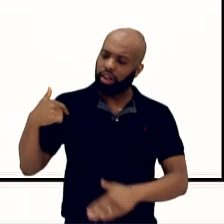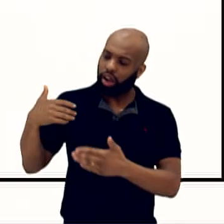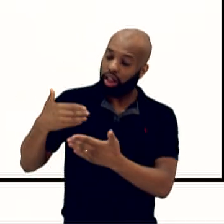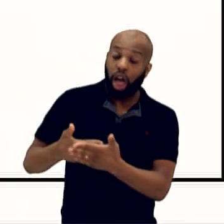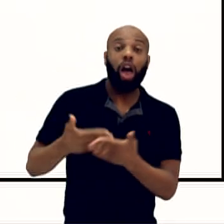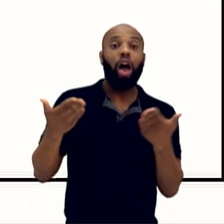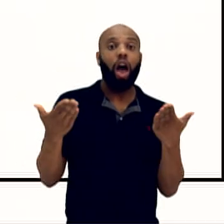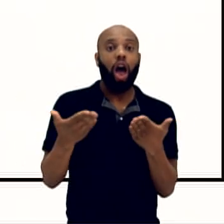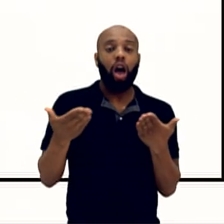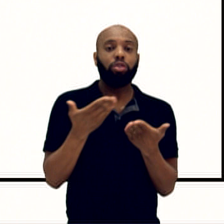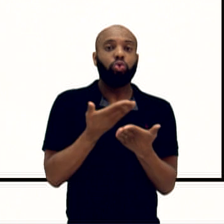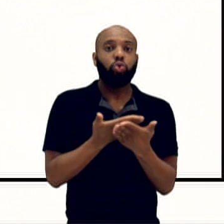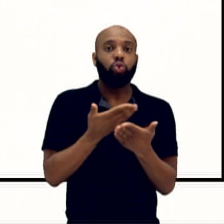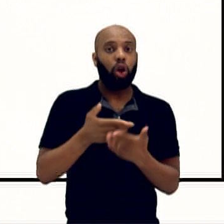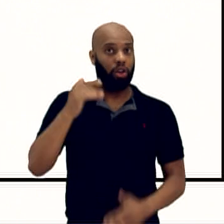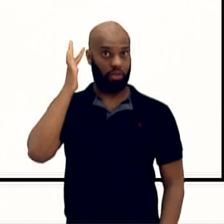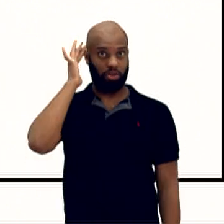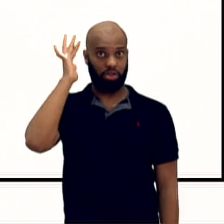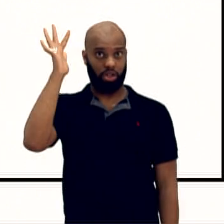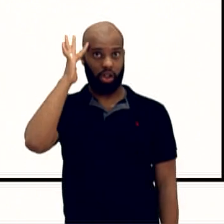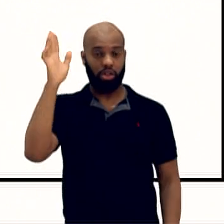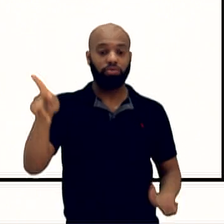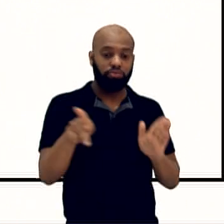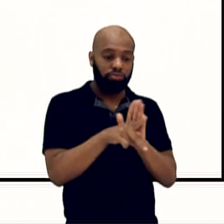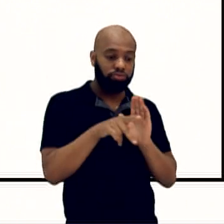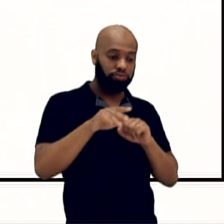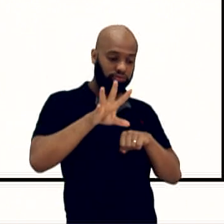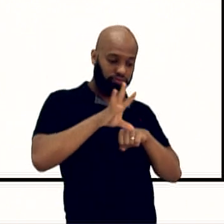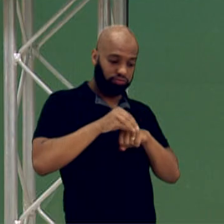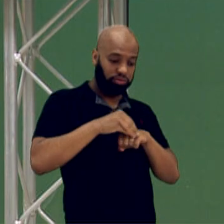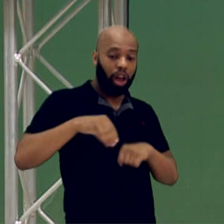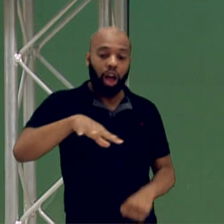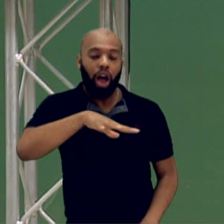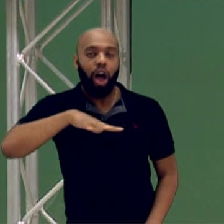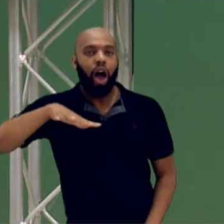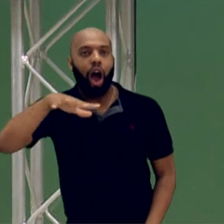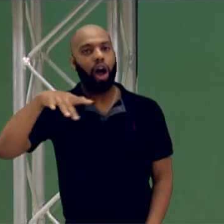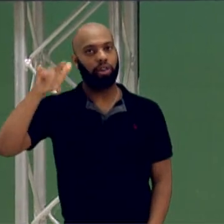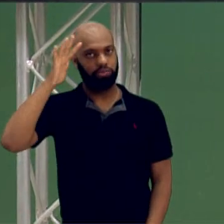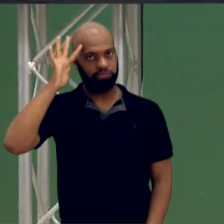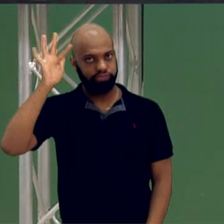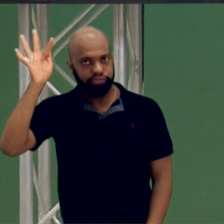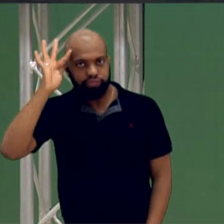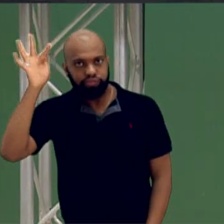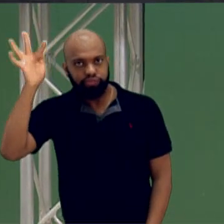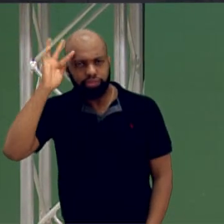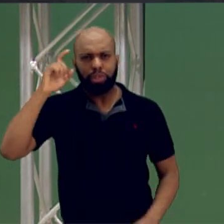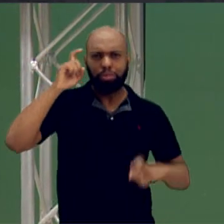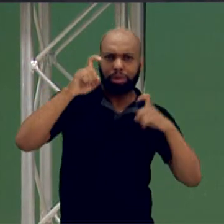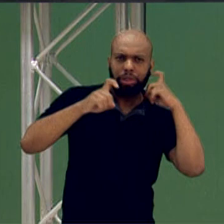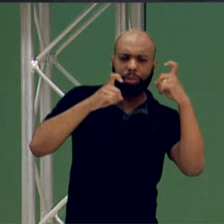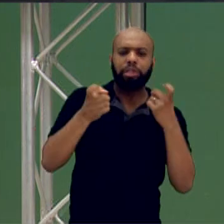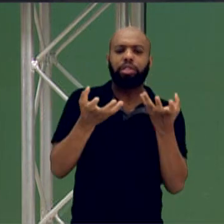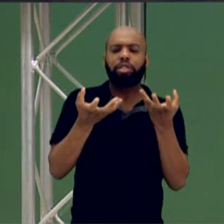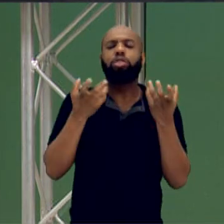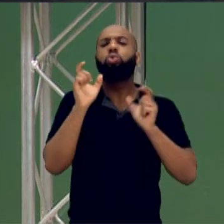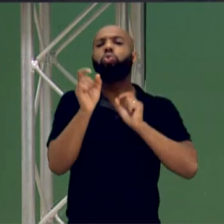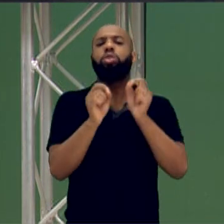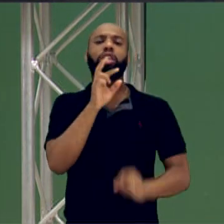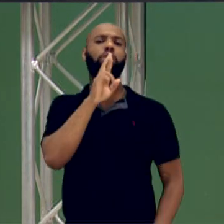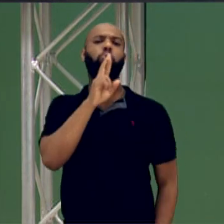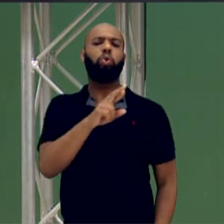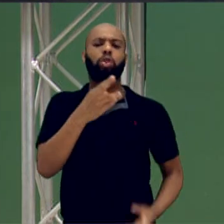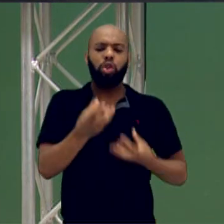aulas trabalhando a teoria do conhecimento, né? Uma área da filosofia que se preocupa em responder